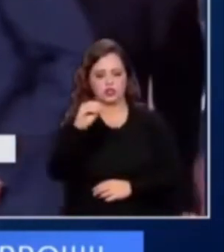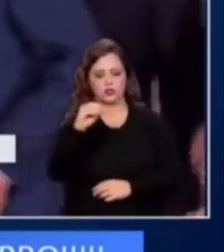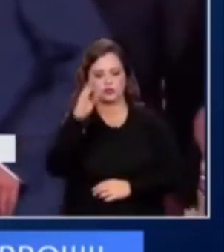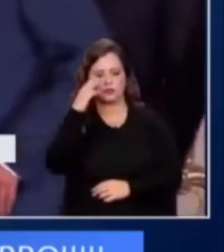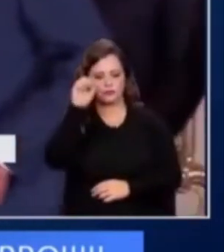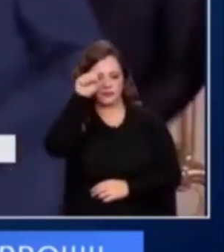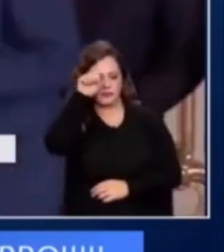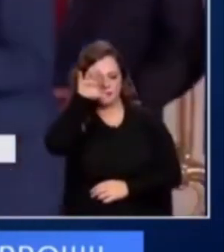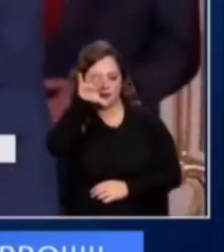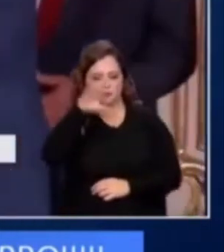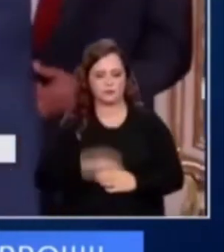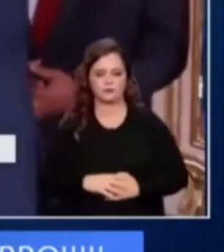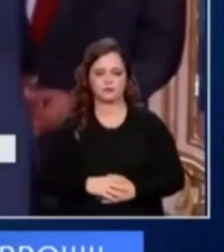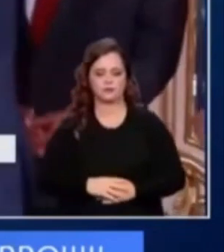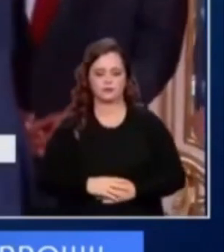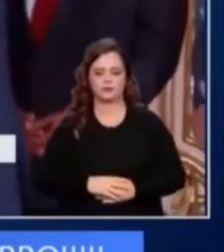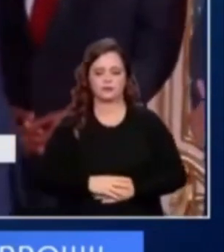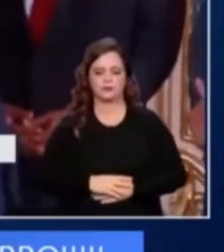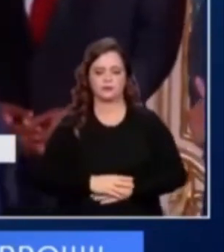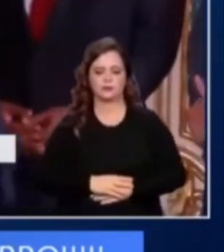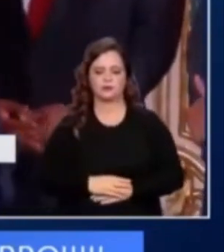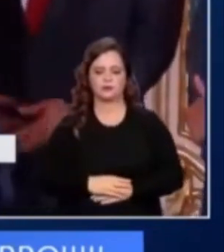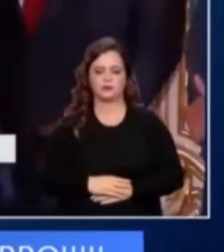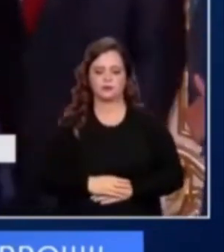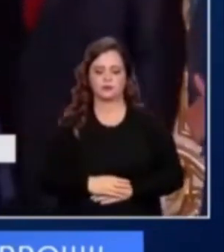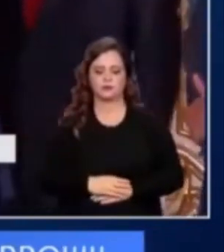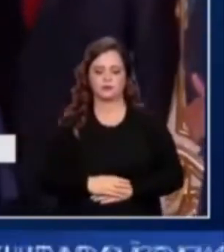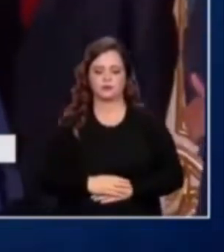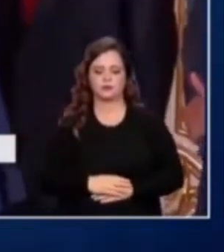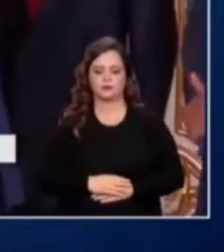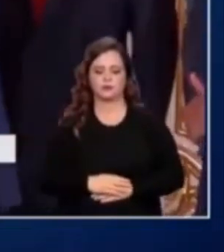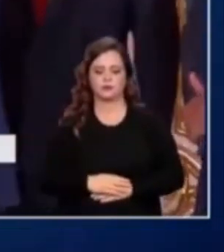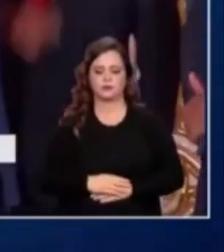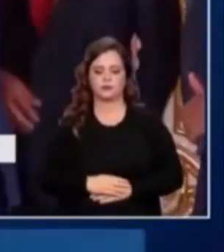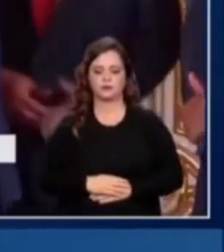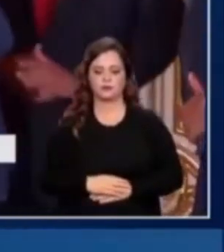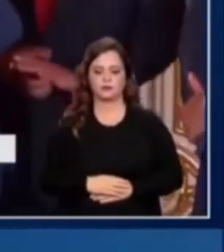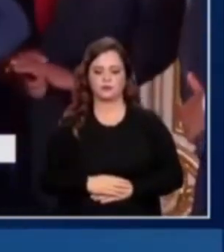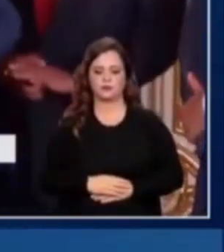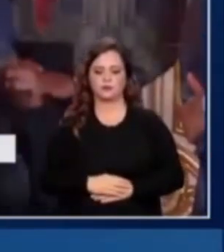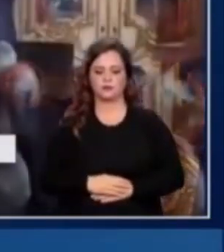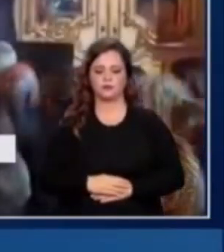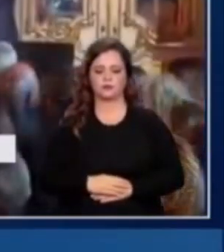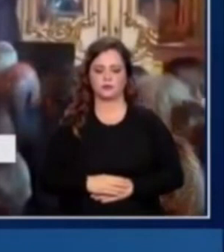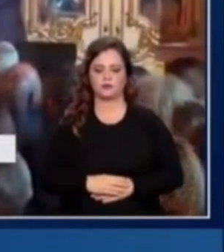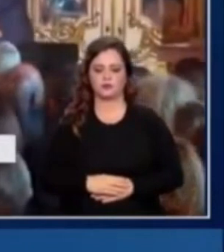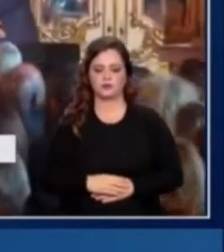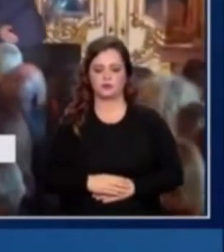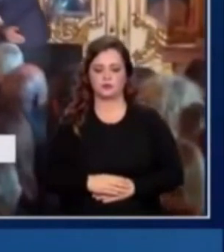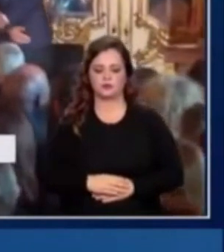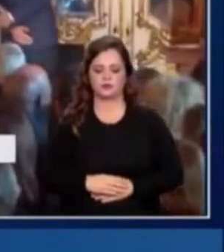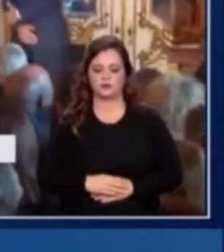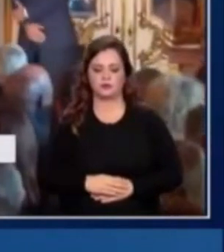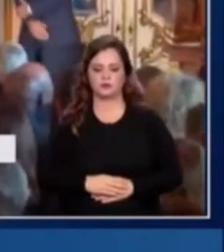sempre, mas de assim, o discurso do Chico não tem uma palavra fora do lugar, não falta nada, ele disse tudo